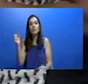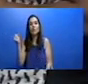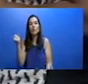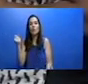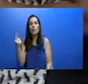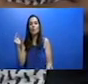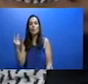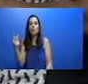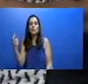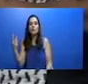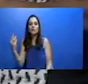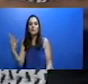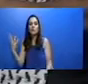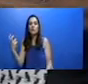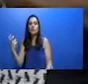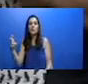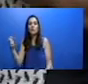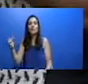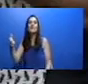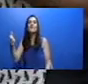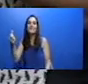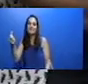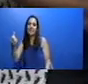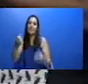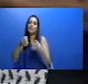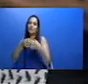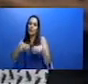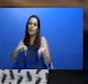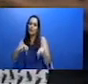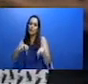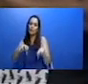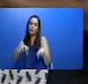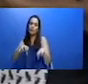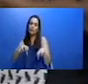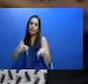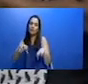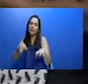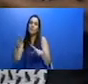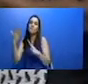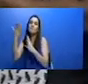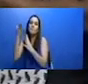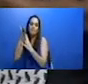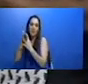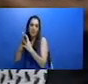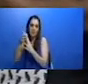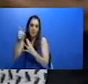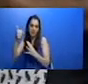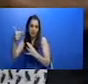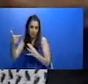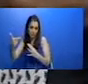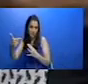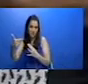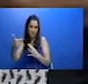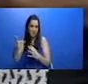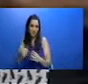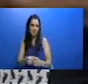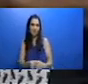3, 4, 5, 6 ovos que eu não consegui compor uma dúzia. Então, eu tenho 2 dúzias